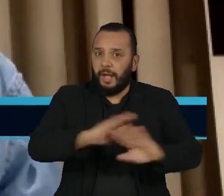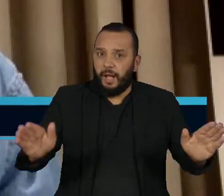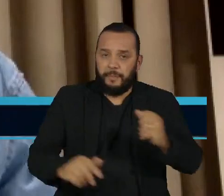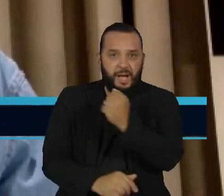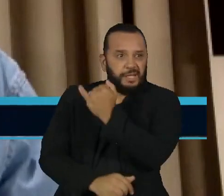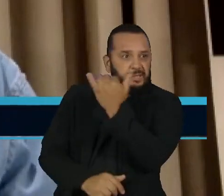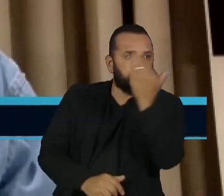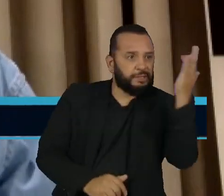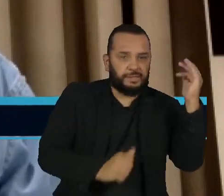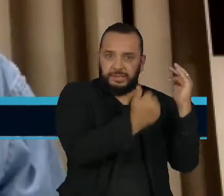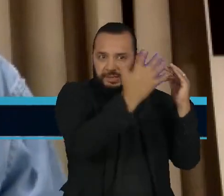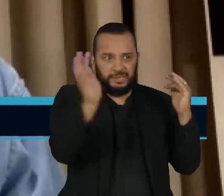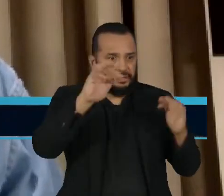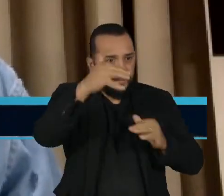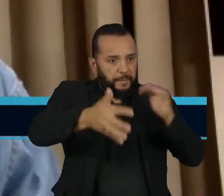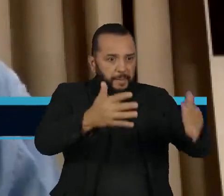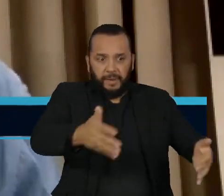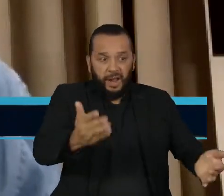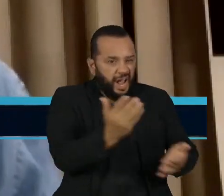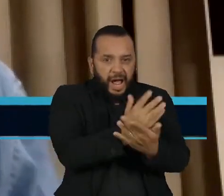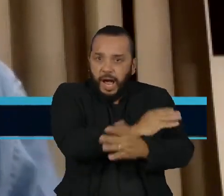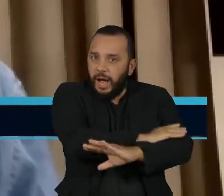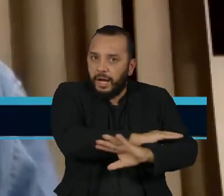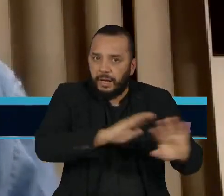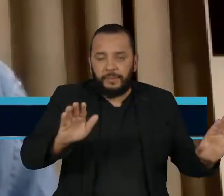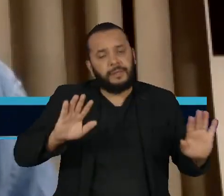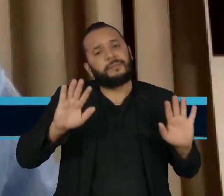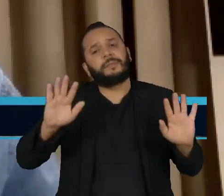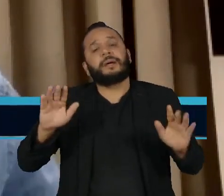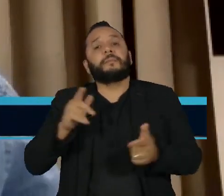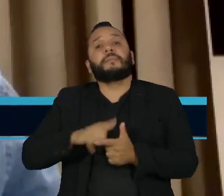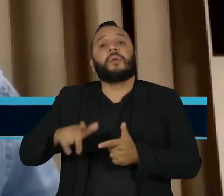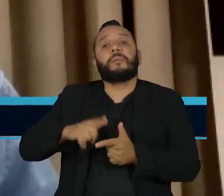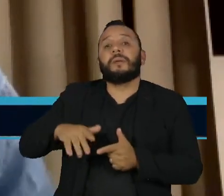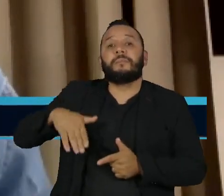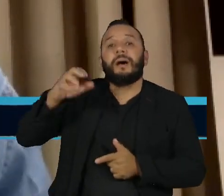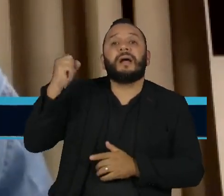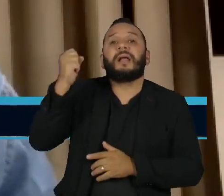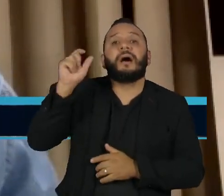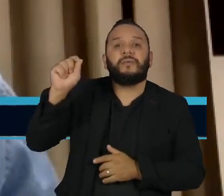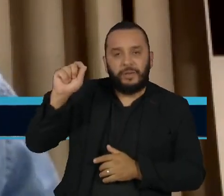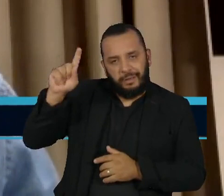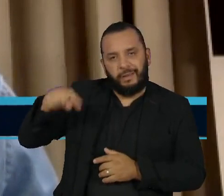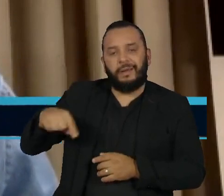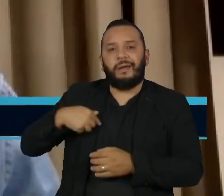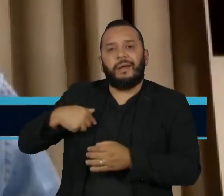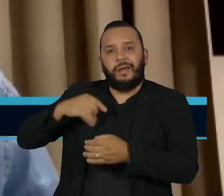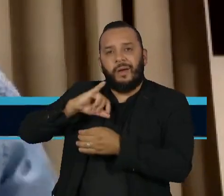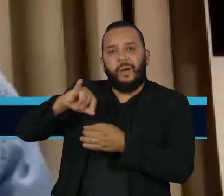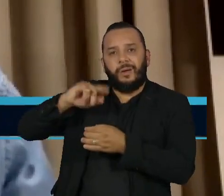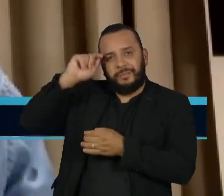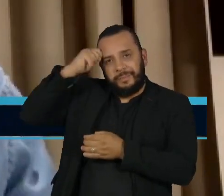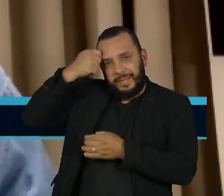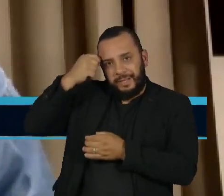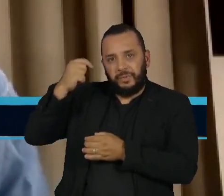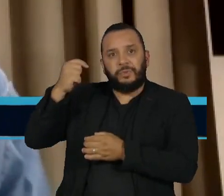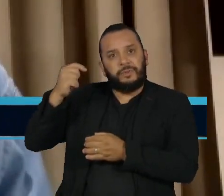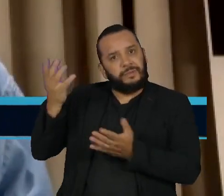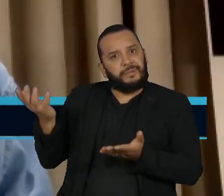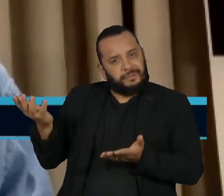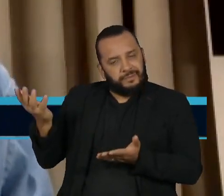o petróleo é a grande razão de toda essa crise do clima e o Brasil precisa ter uma postura firme, apoiar o